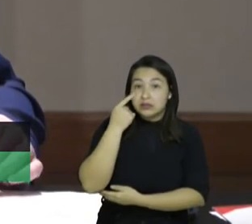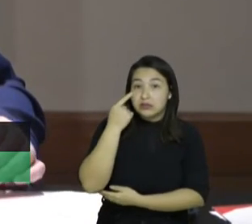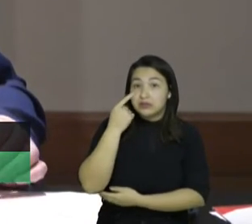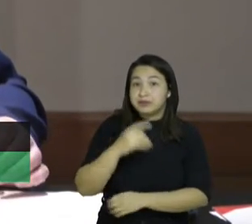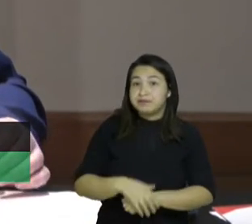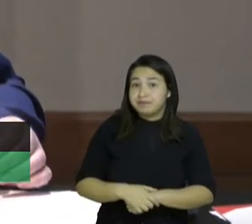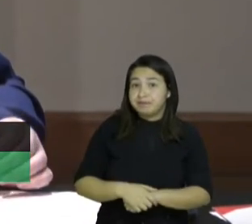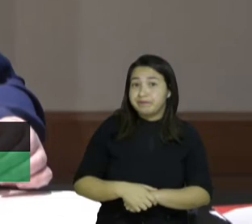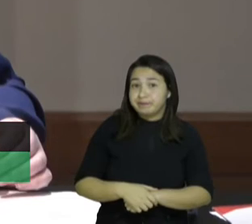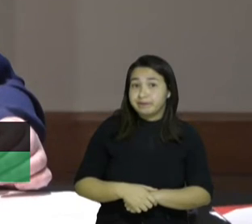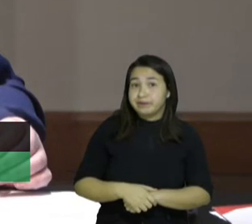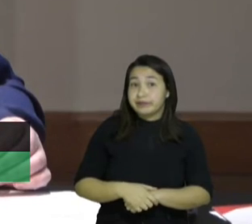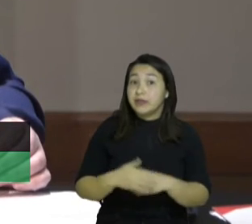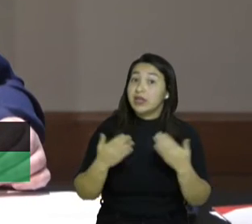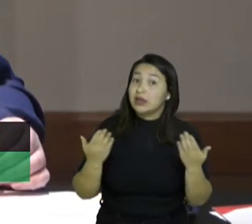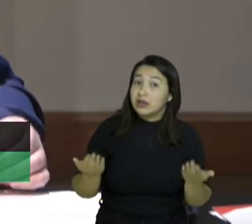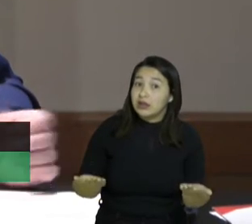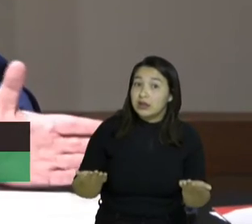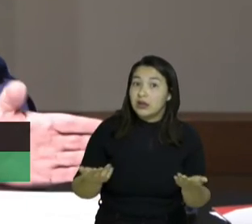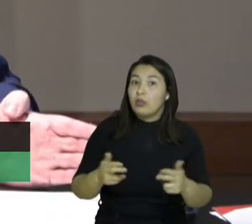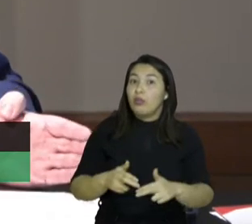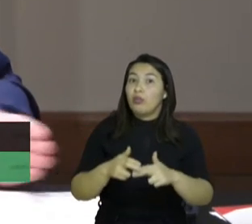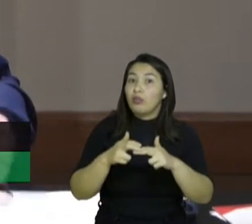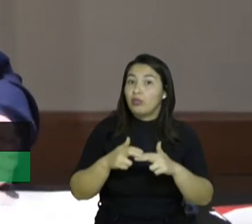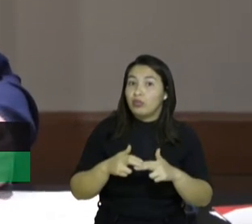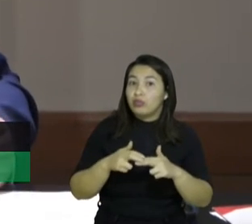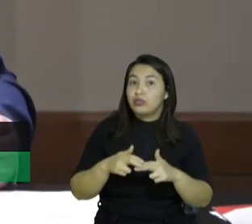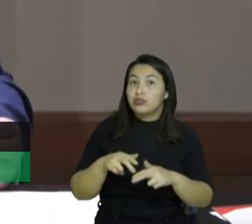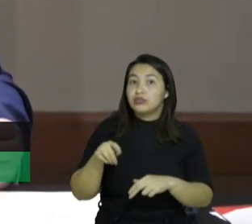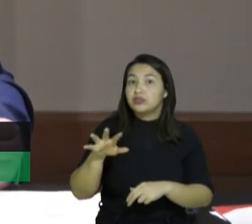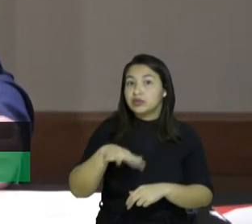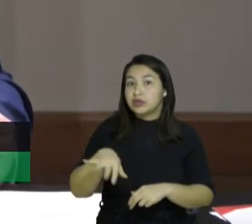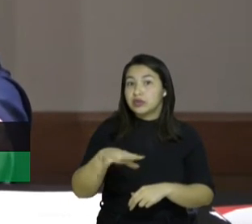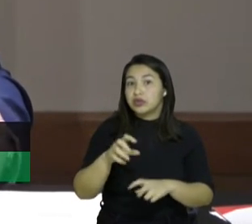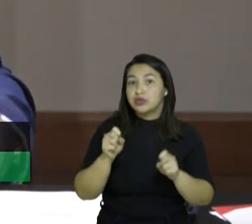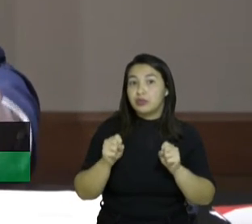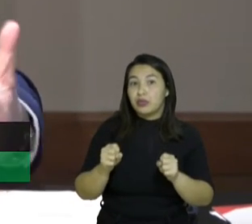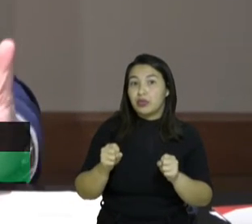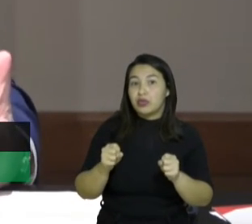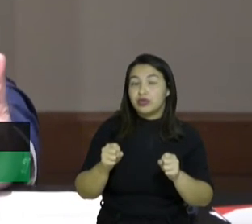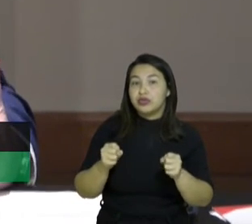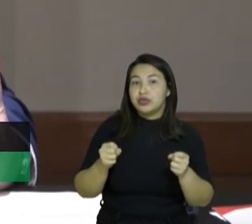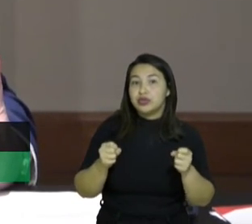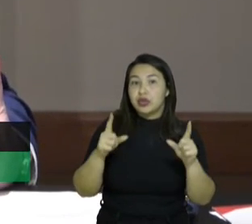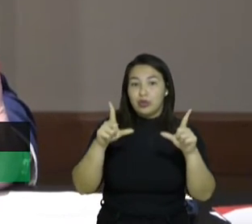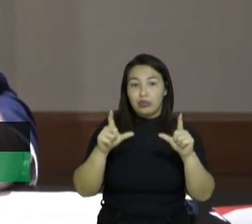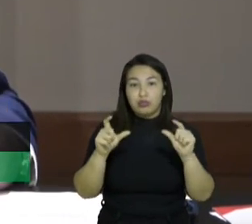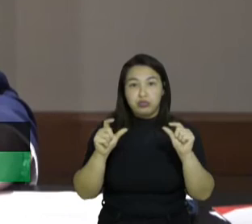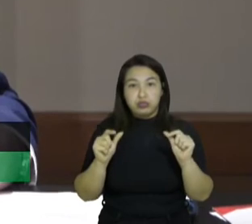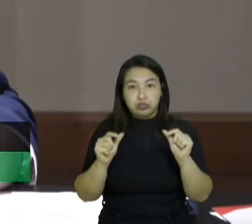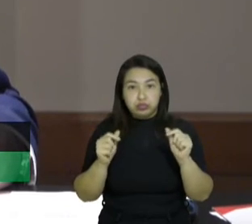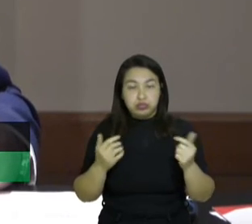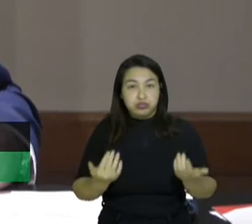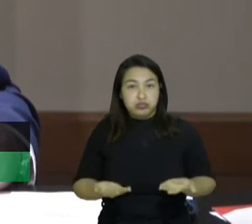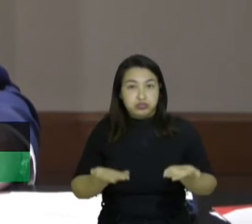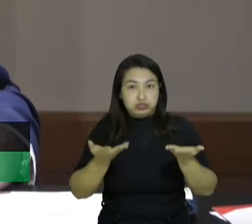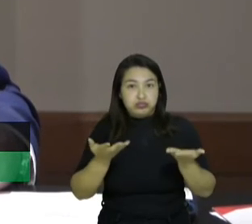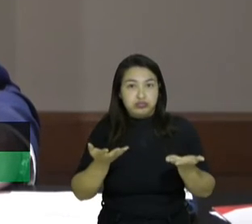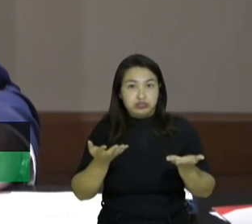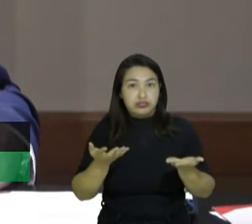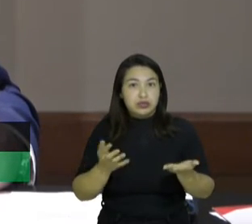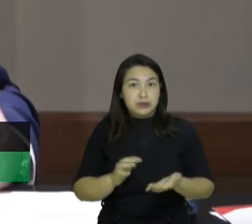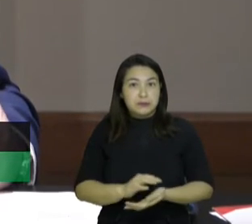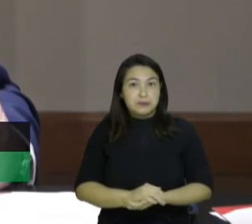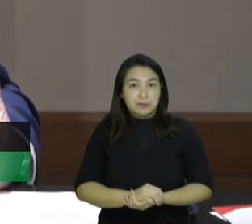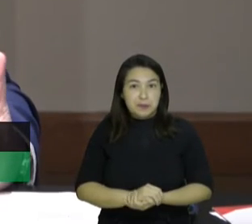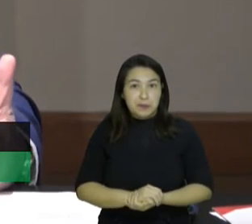isso que o o nosso né o nosso mercul que poderia ter evoluído muito mais do que evoluiu no ponto de vista e de